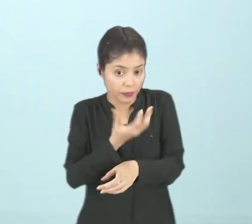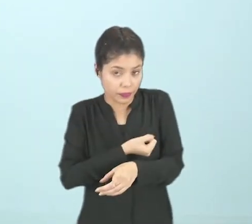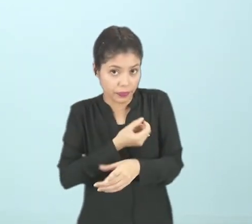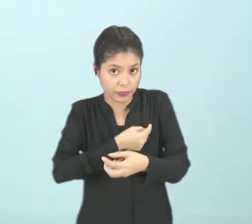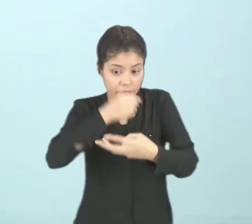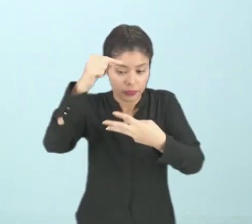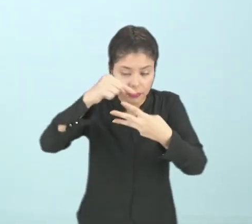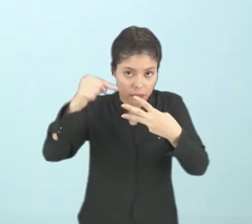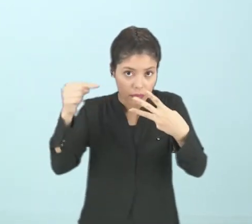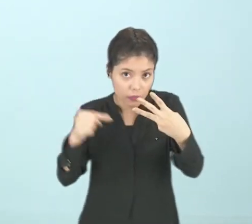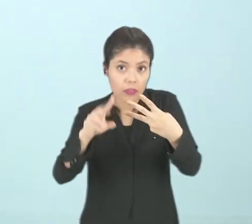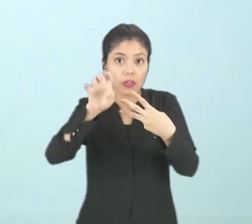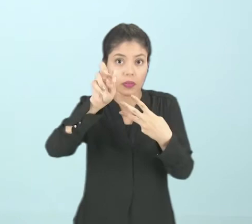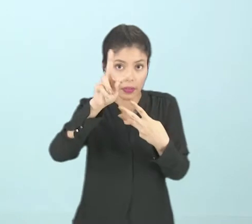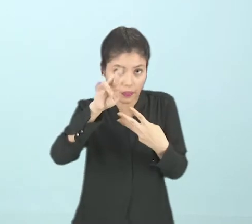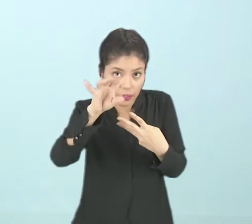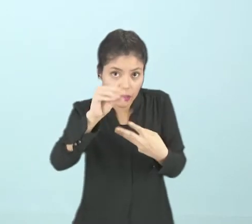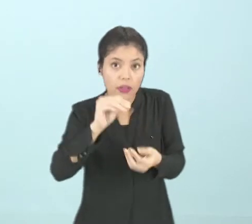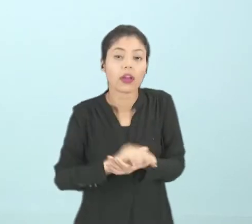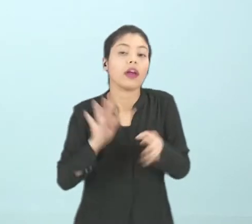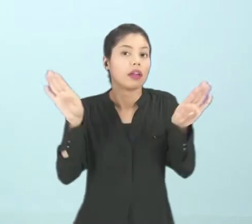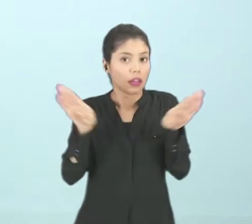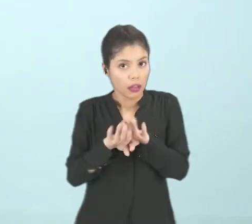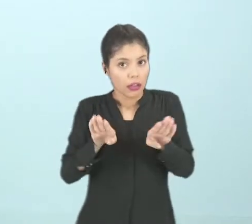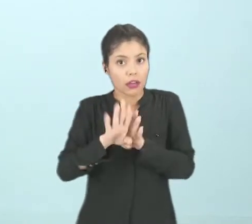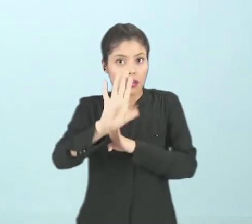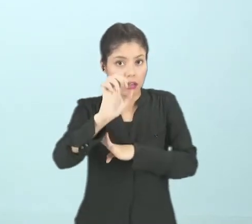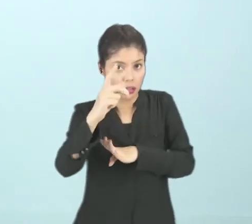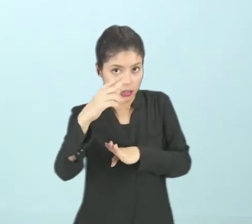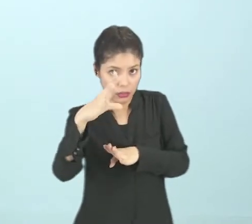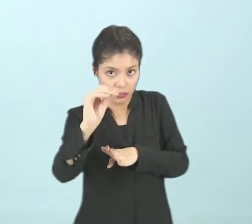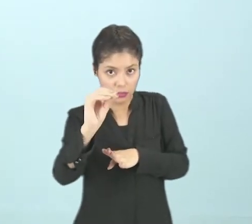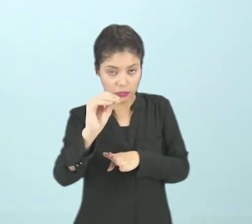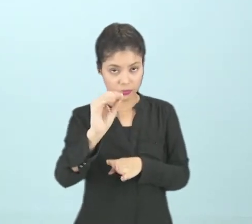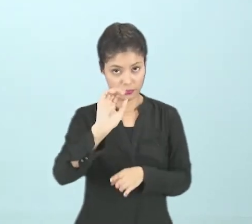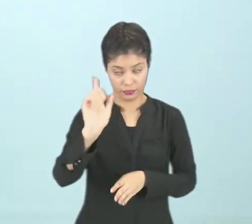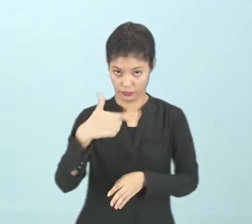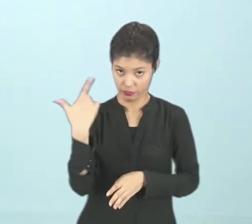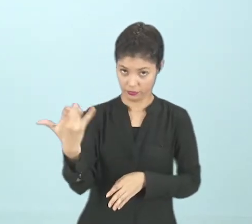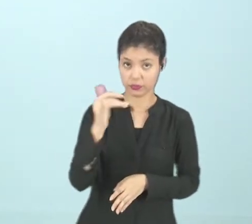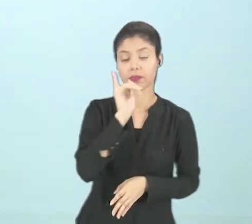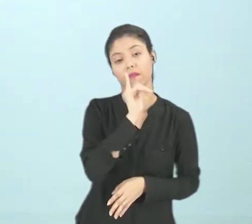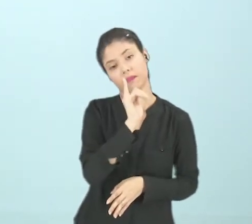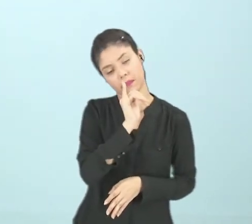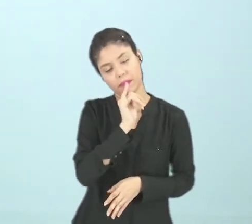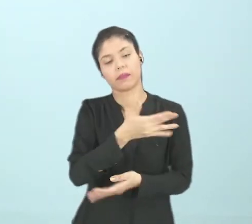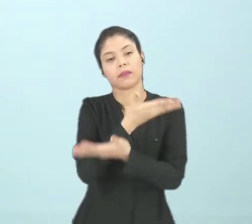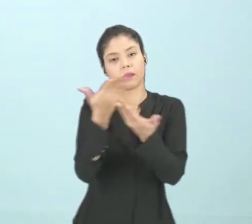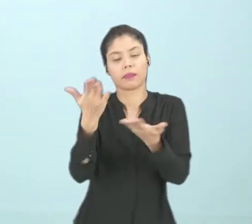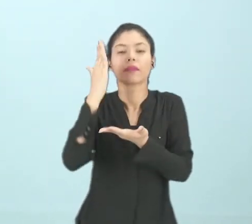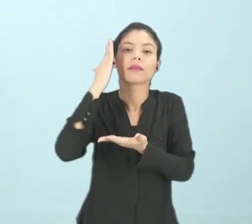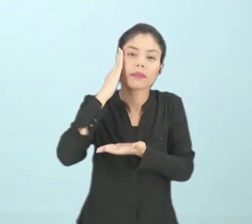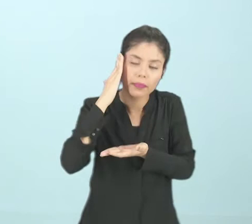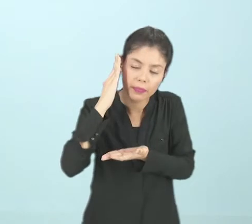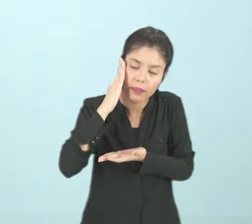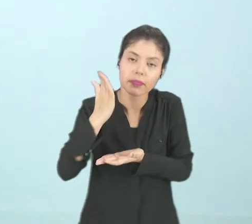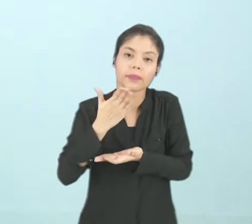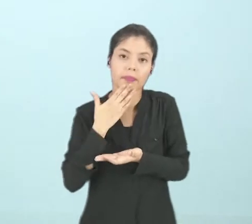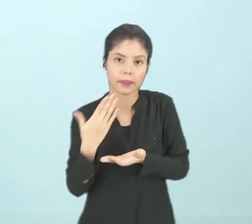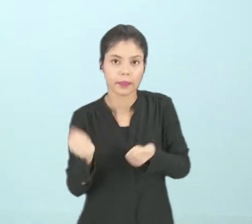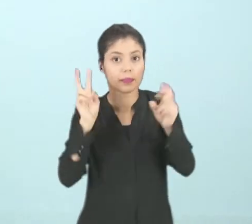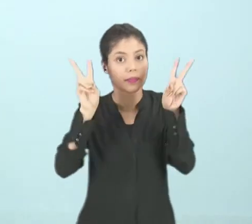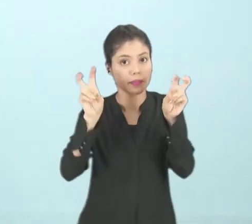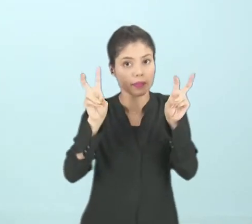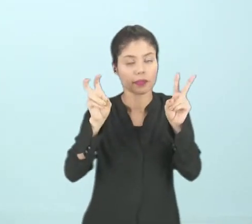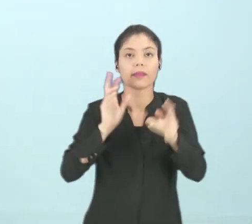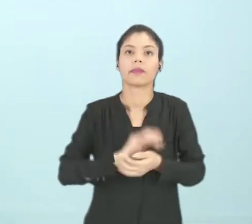de elementos do evento e o número de elementos do espaço amostral. Vejamos aí outro exemplo para que você compreenda melhor o